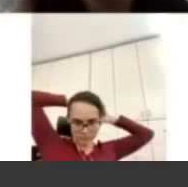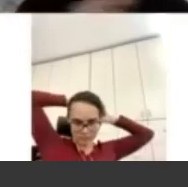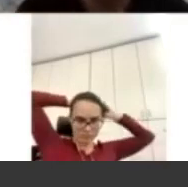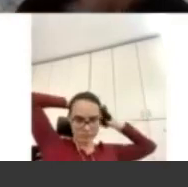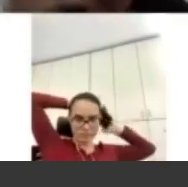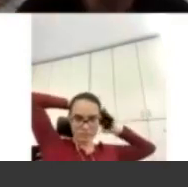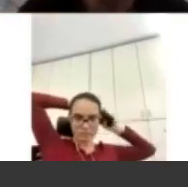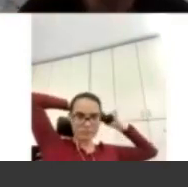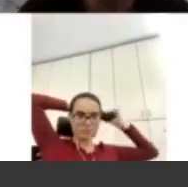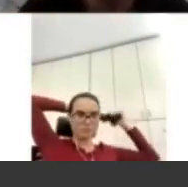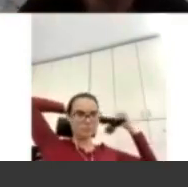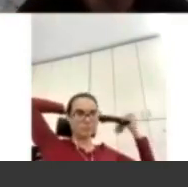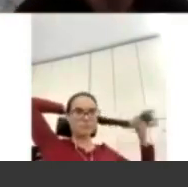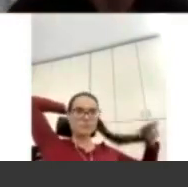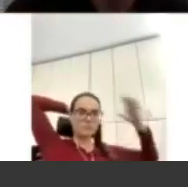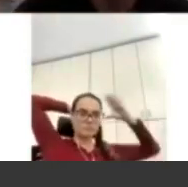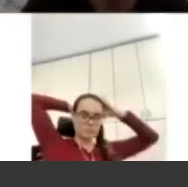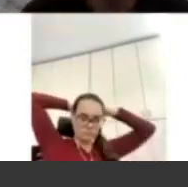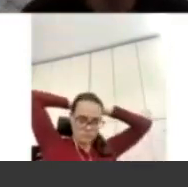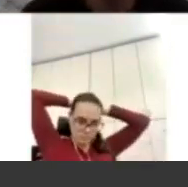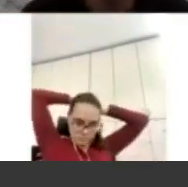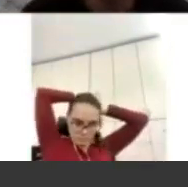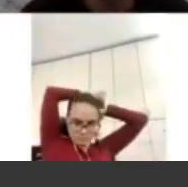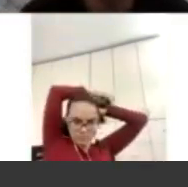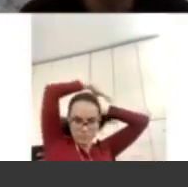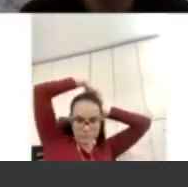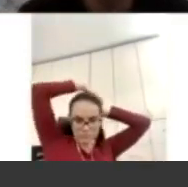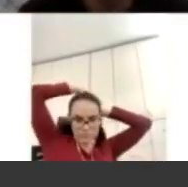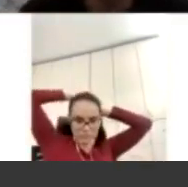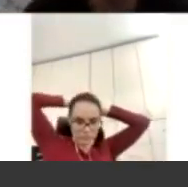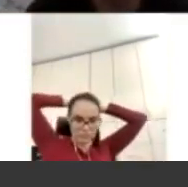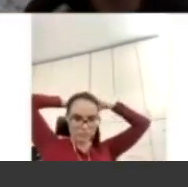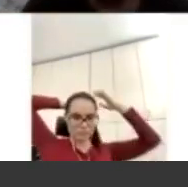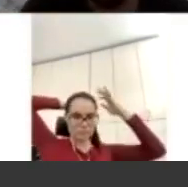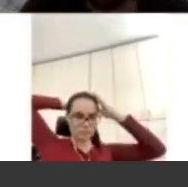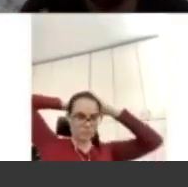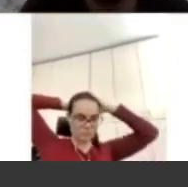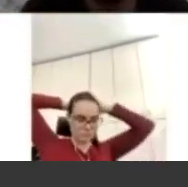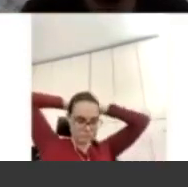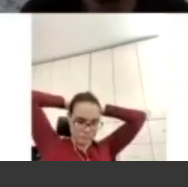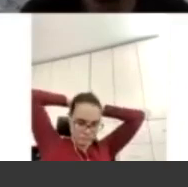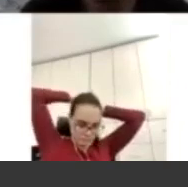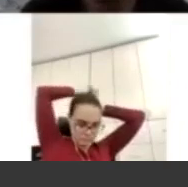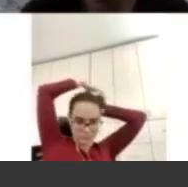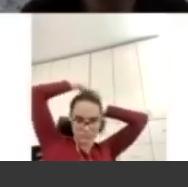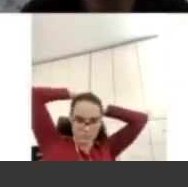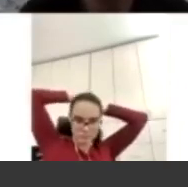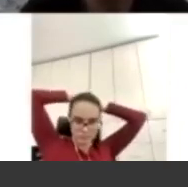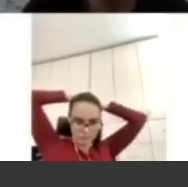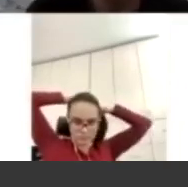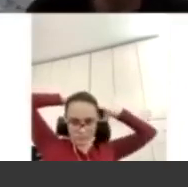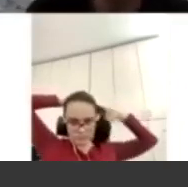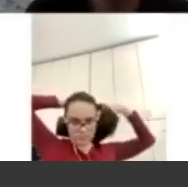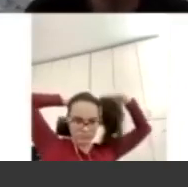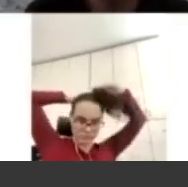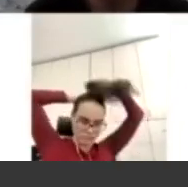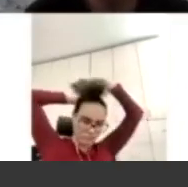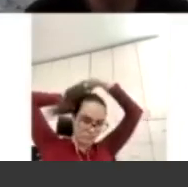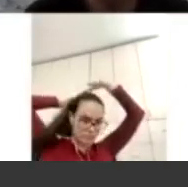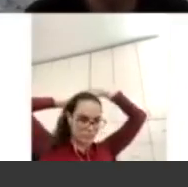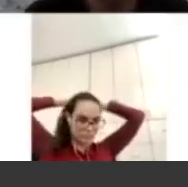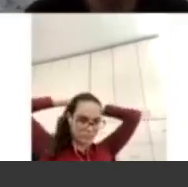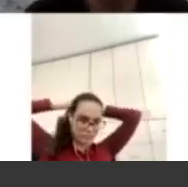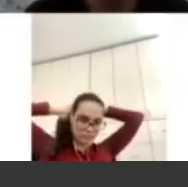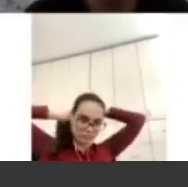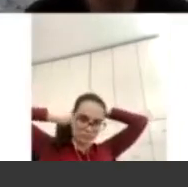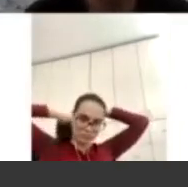QR Code que vai direcionar para a página com a ficha de notificação. Então, foi solicitada a testagem para monkeypox, a gente fez o escalonamento